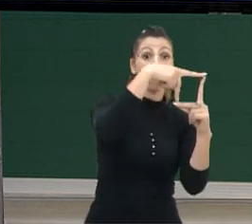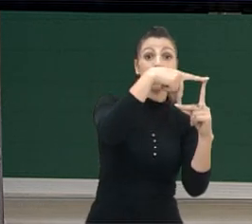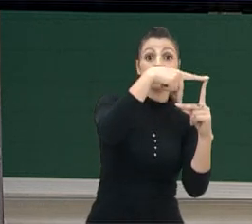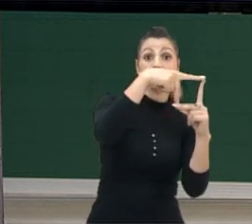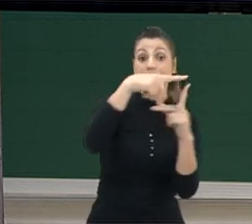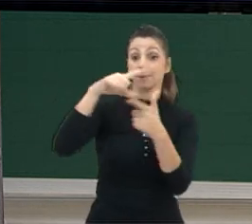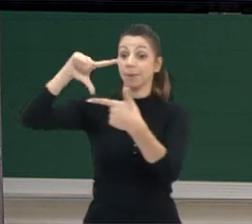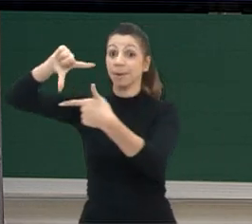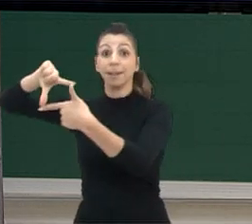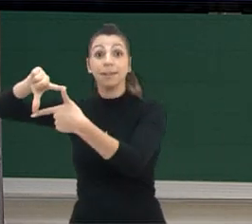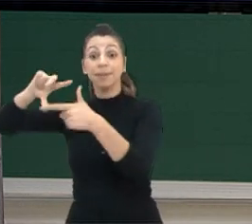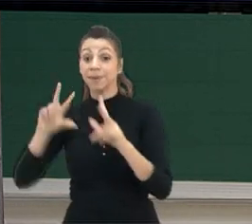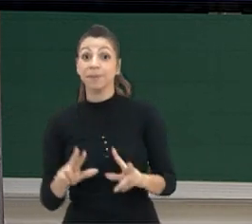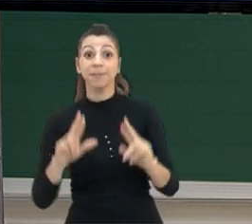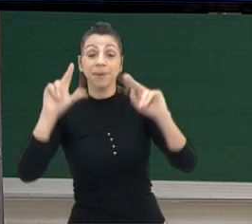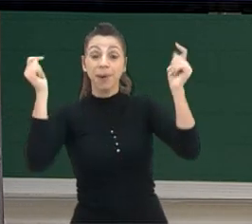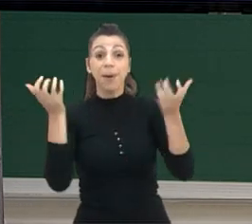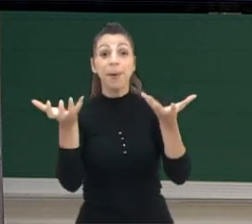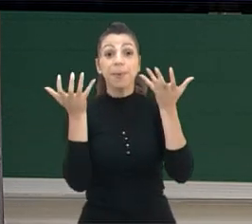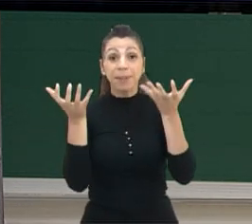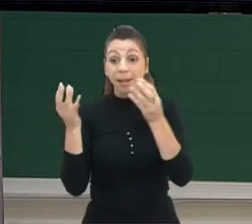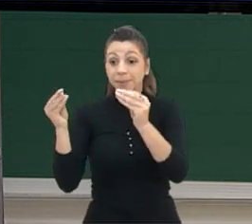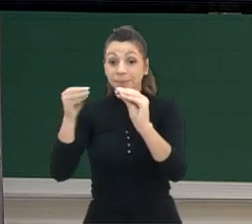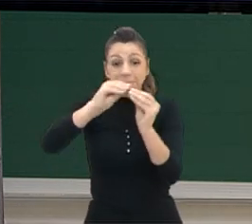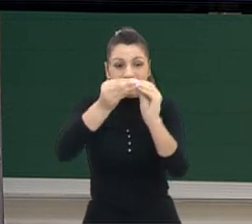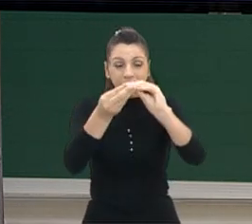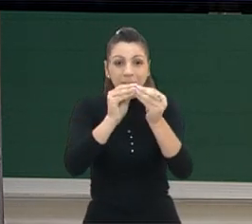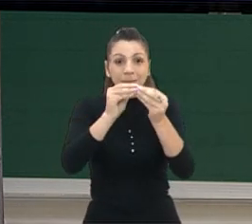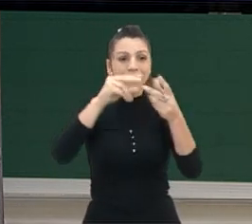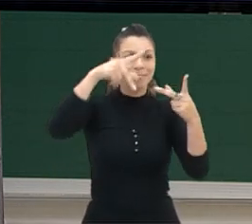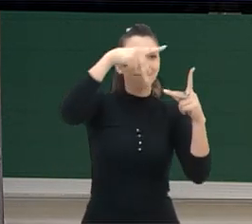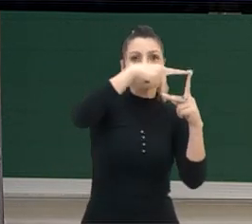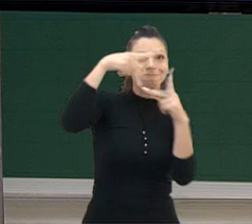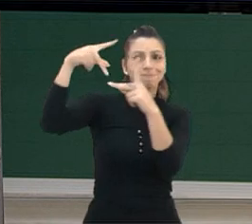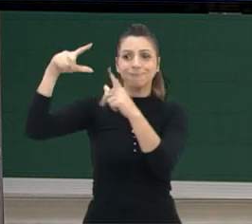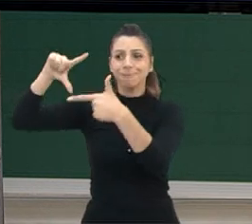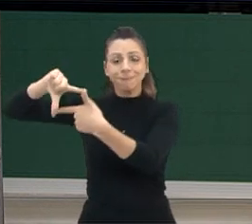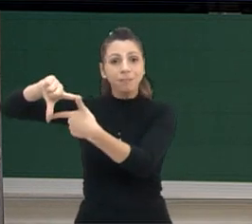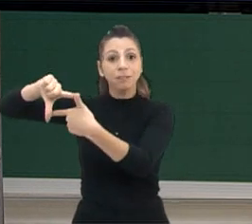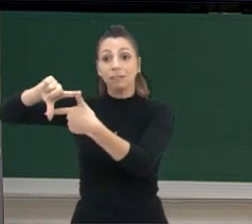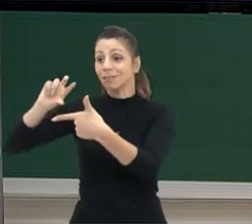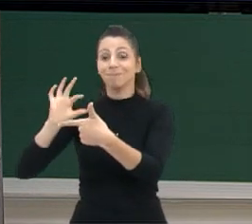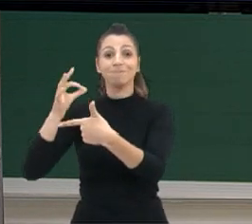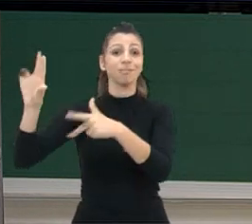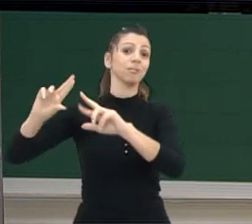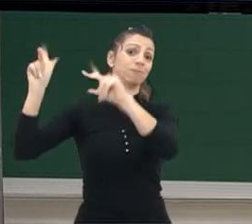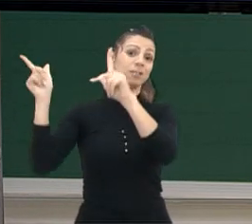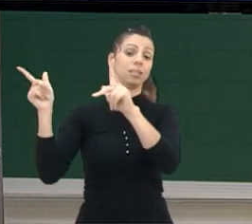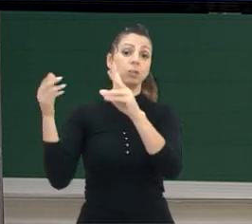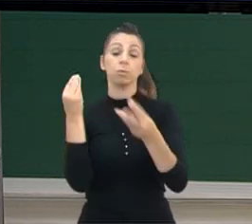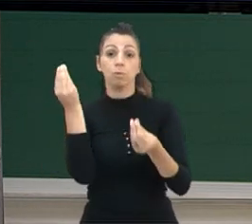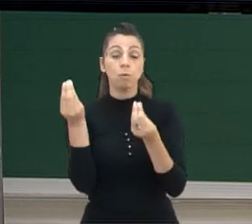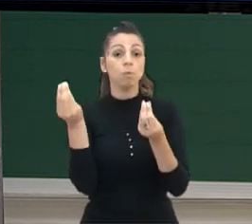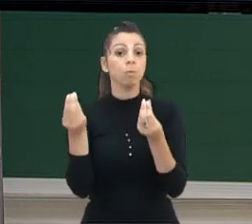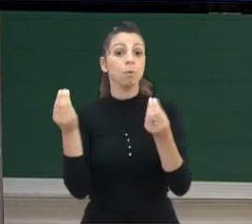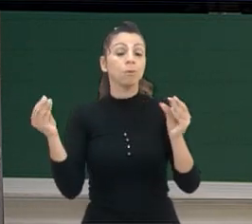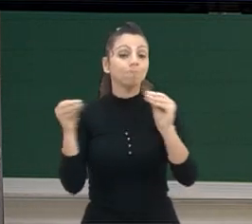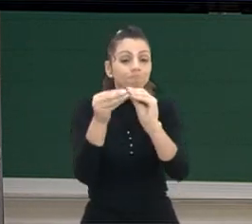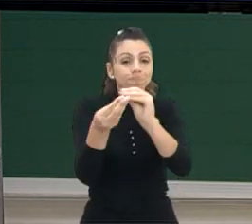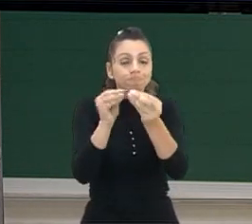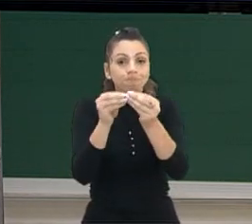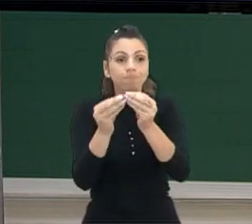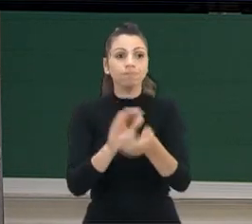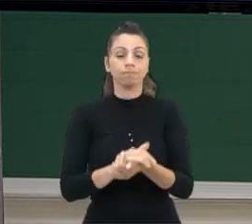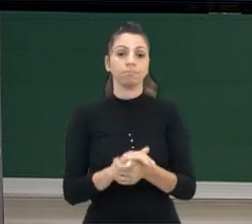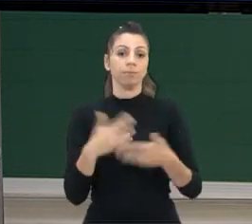naturezas diferentes. Eu estou querendo juntar um certo quadrado, 4x², com um certo retângulo bem diferente, que é o 3x. Então,